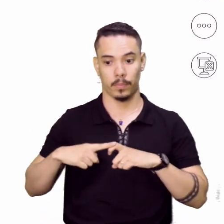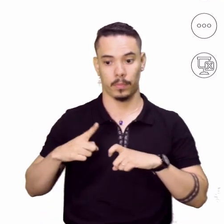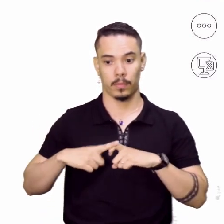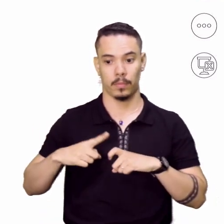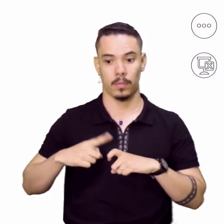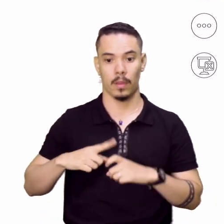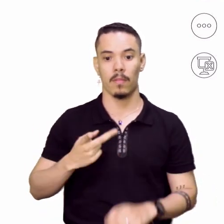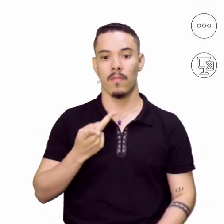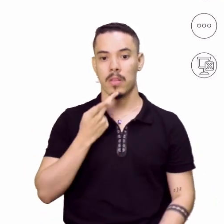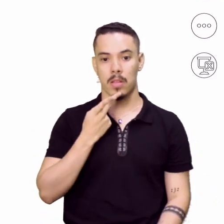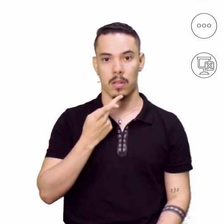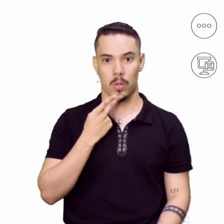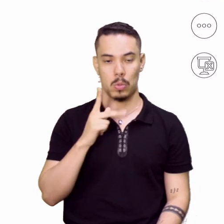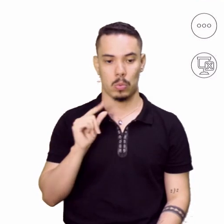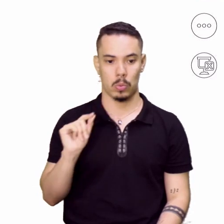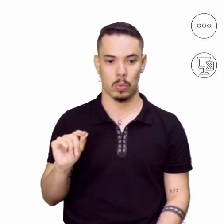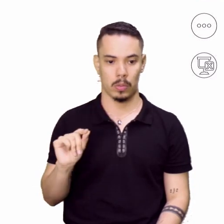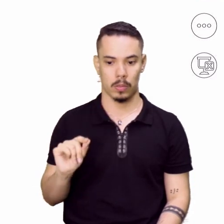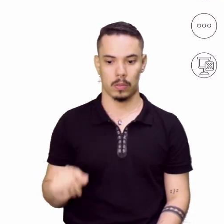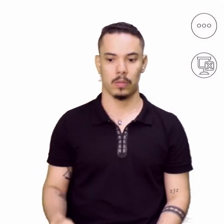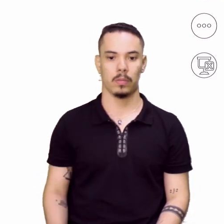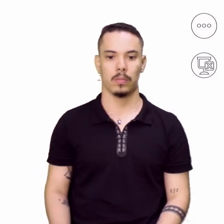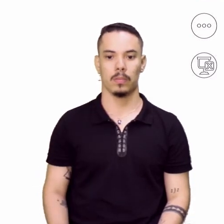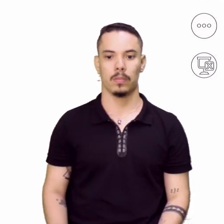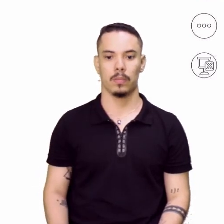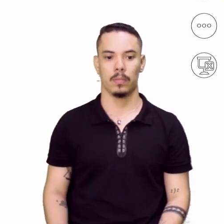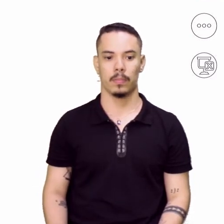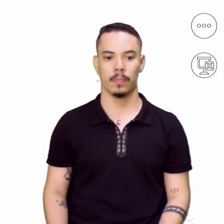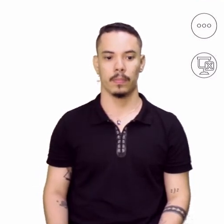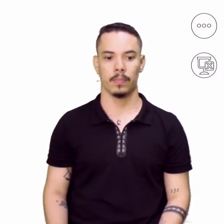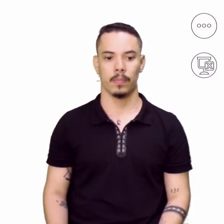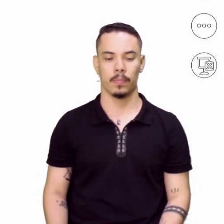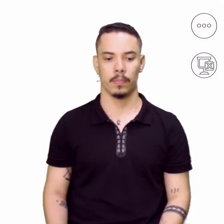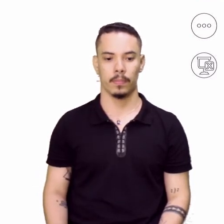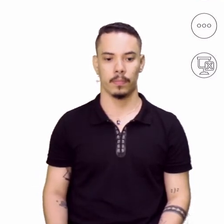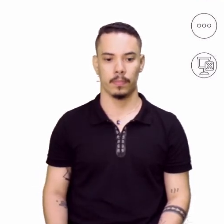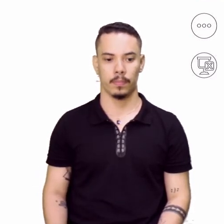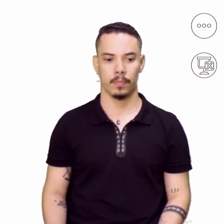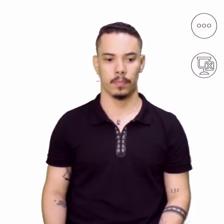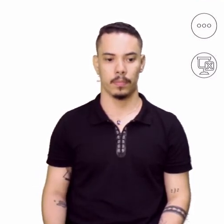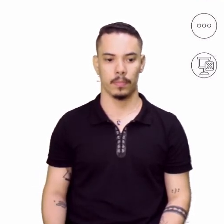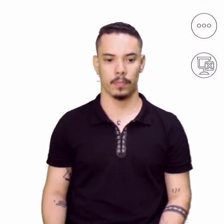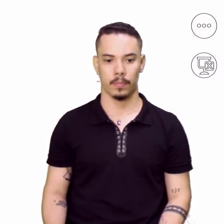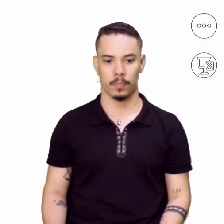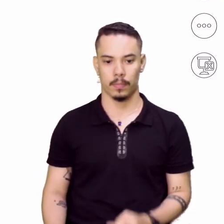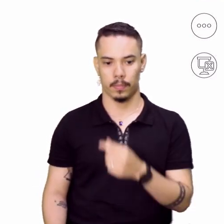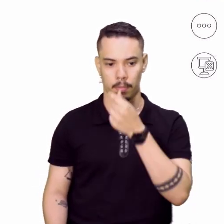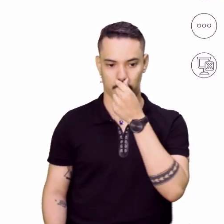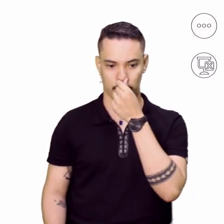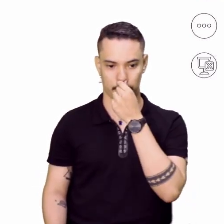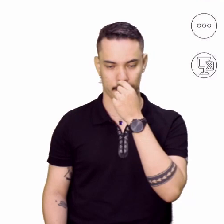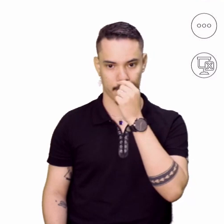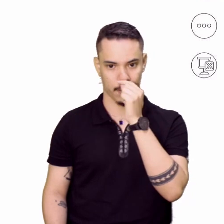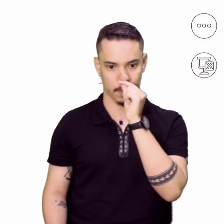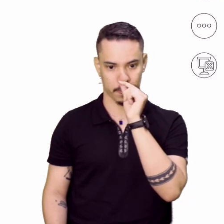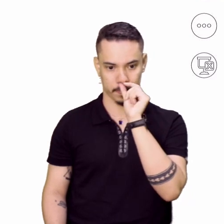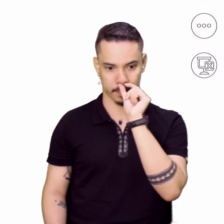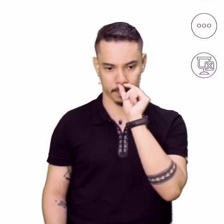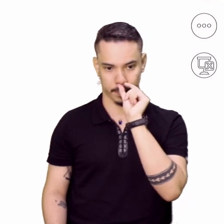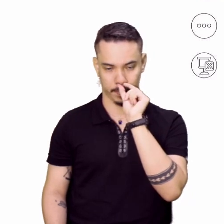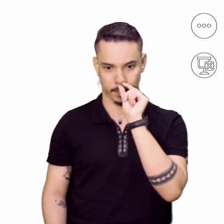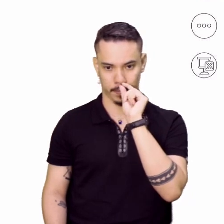seguinte I will go to the UBS ou seja Basic unit of